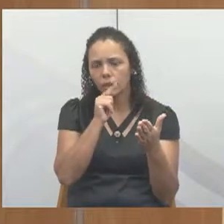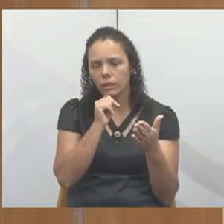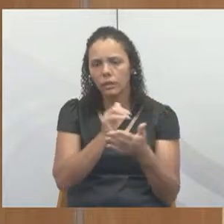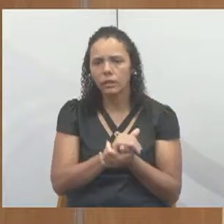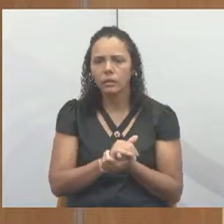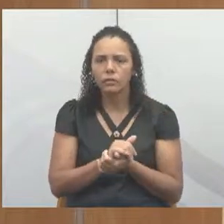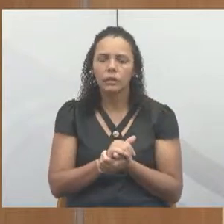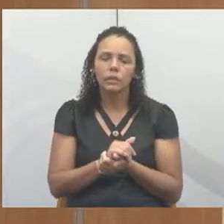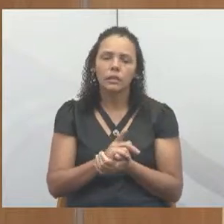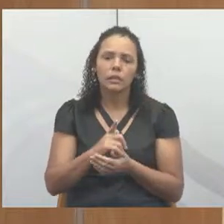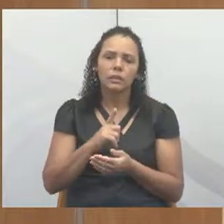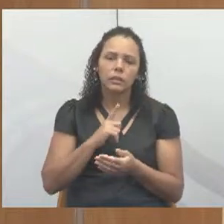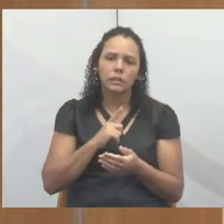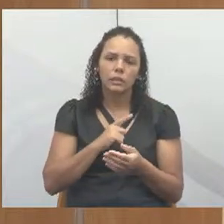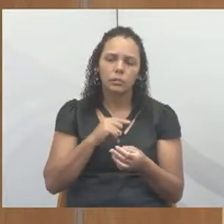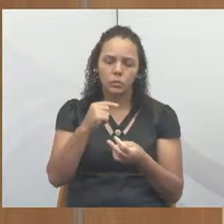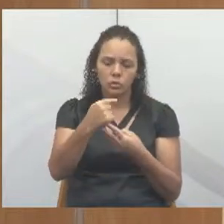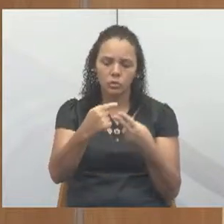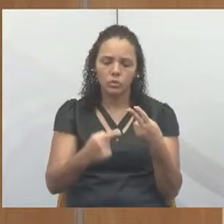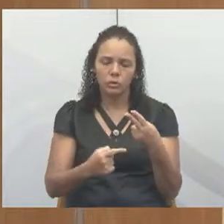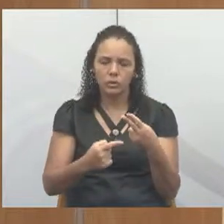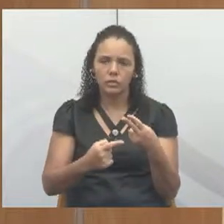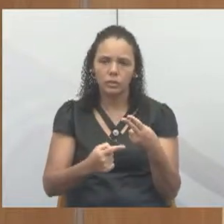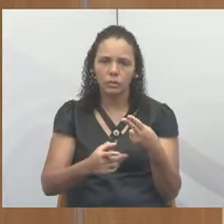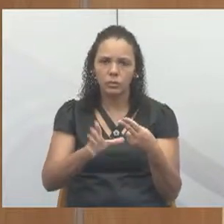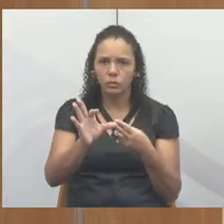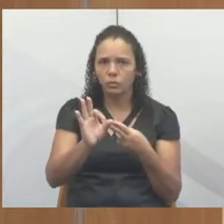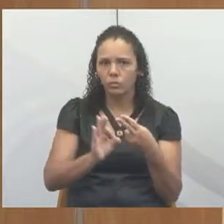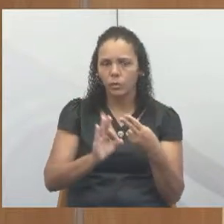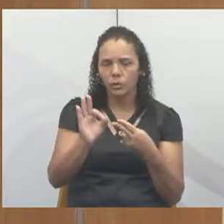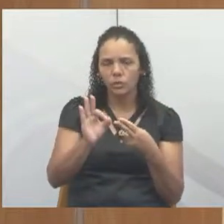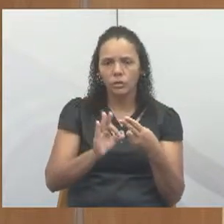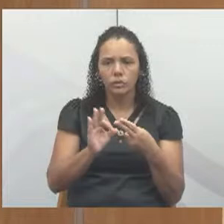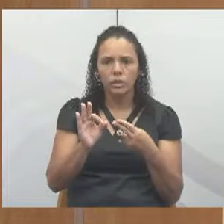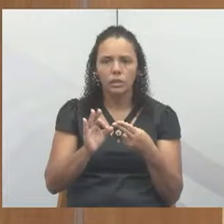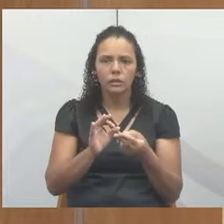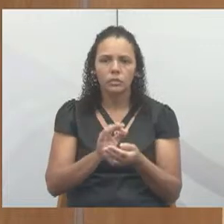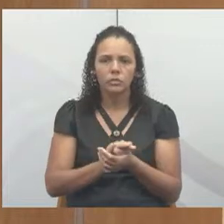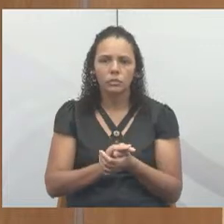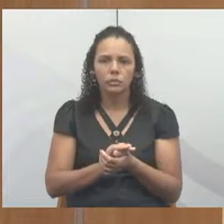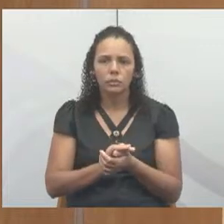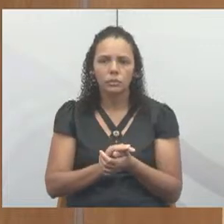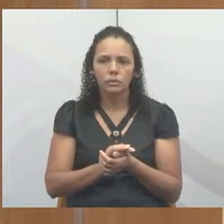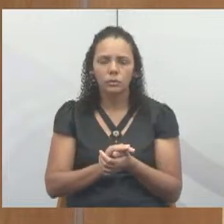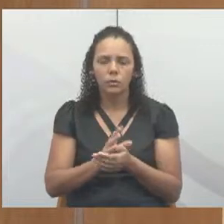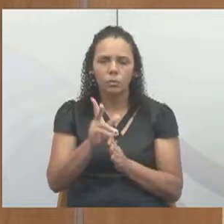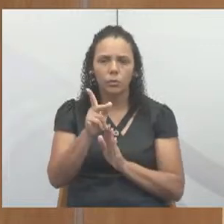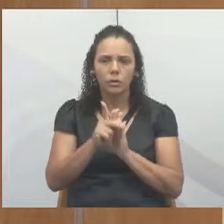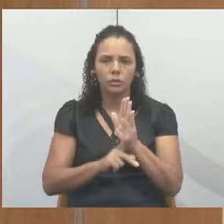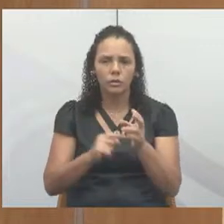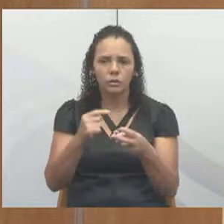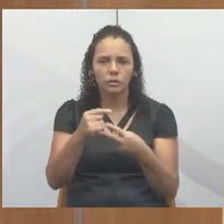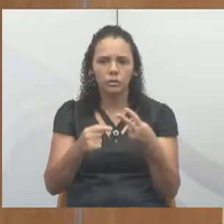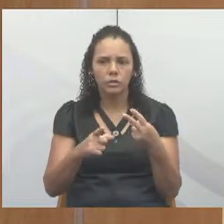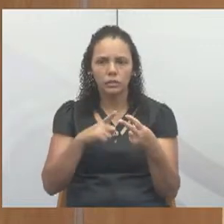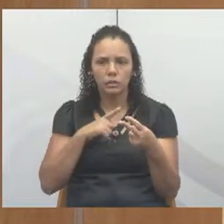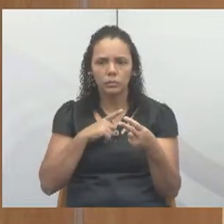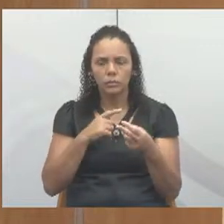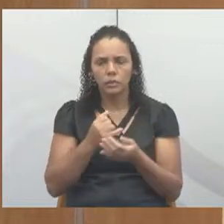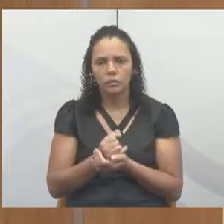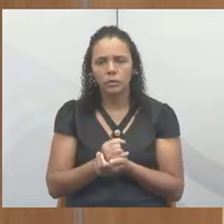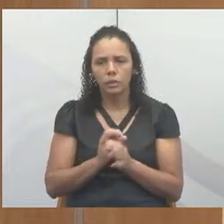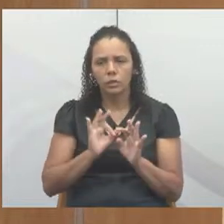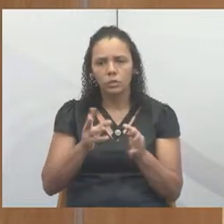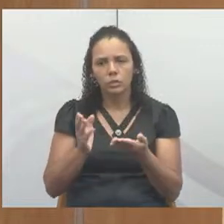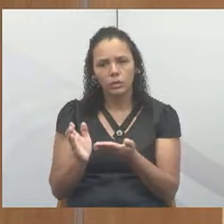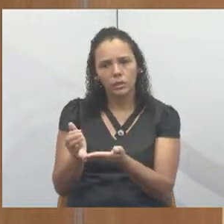a duplicação da estação de tratamento de água, e a gente tem, hoje, se você observar toda a captação de